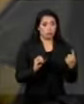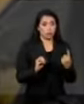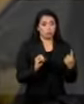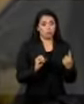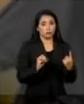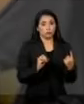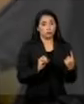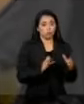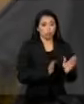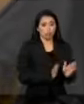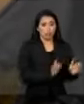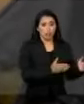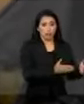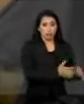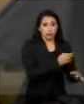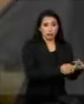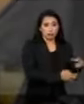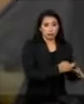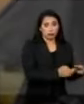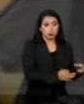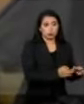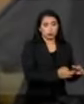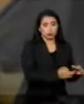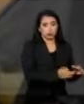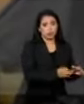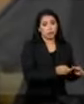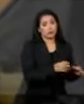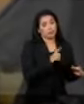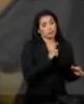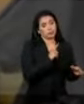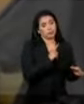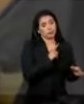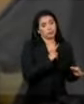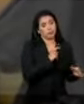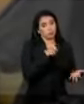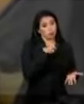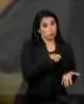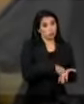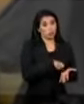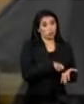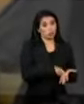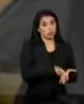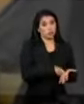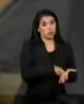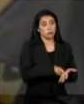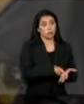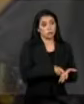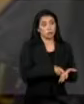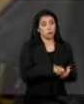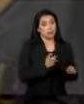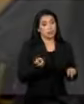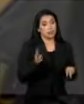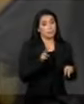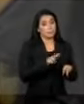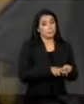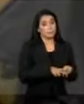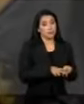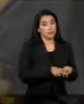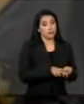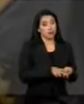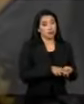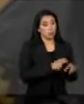jurisdição, esse da colenda casa, que julgou, condenou e aprisionou